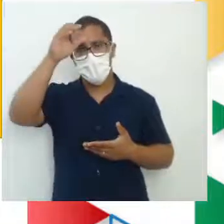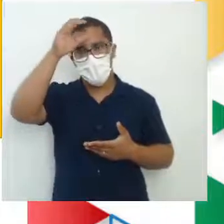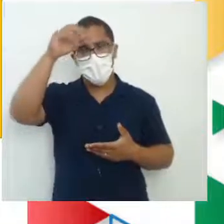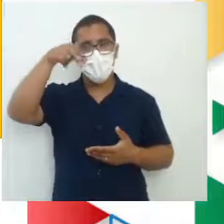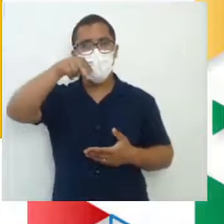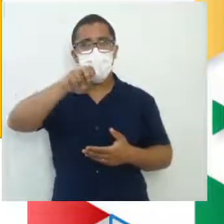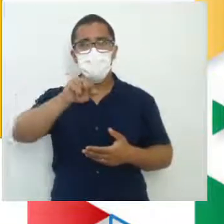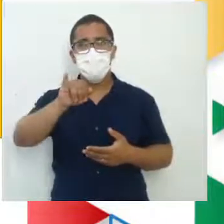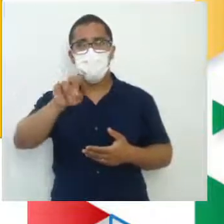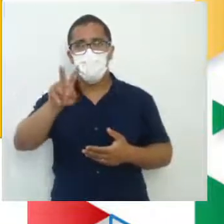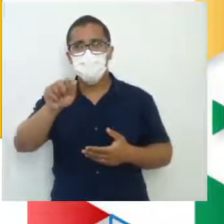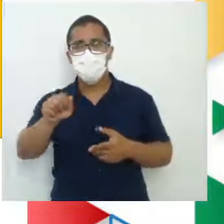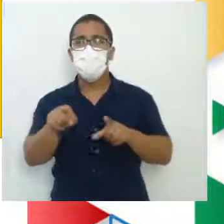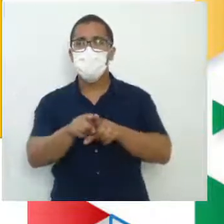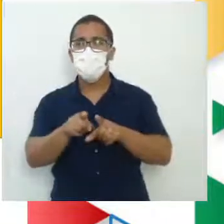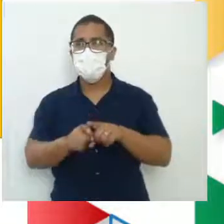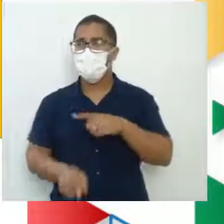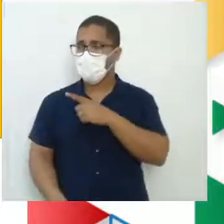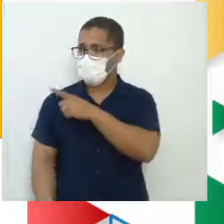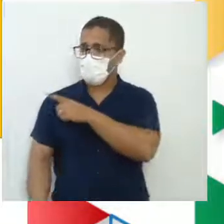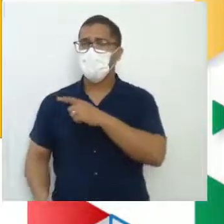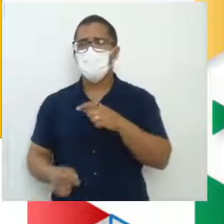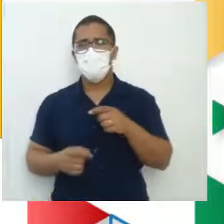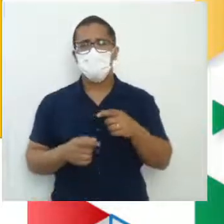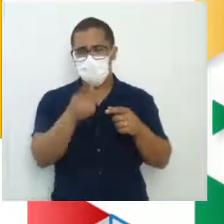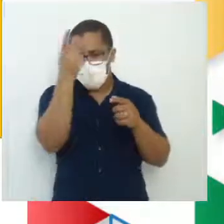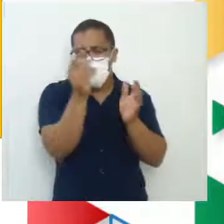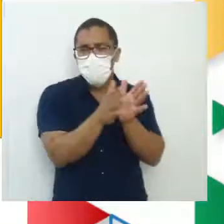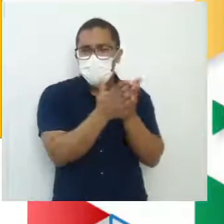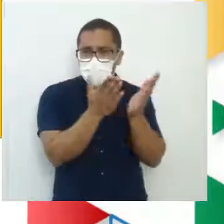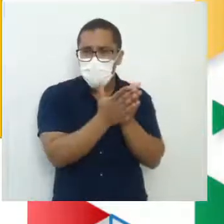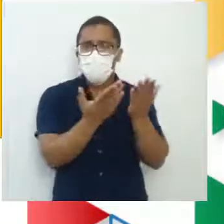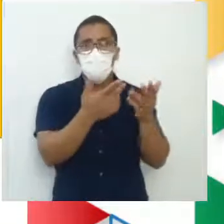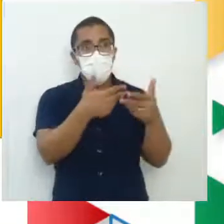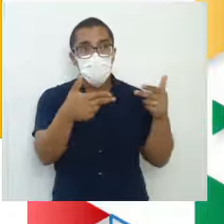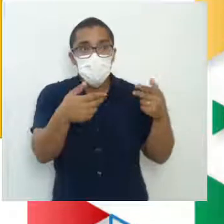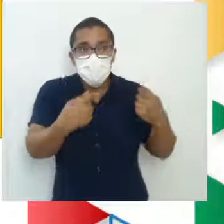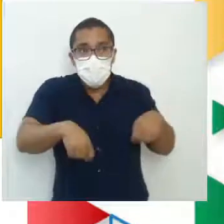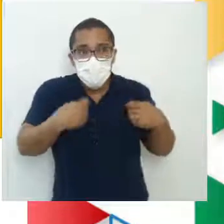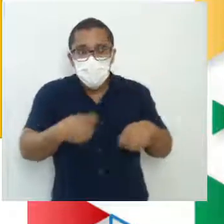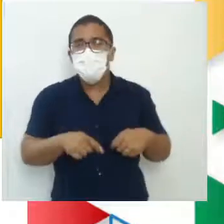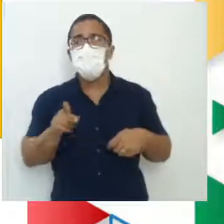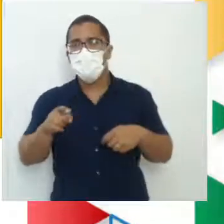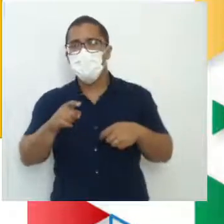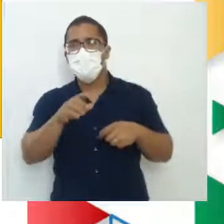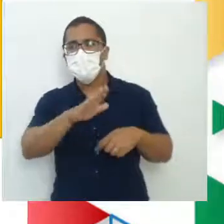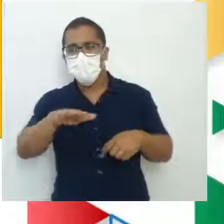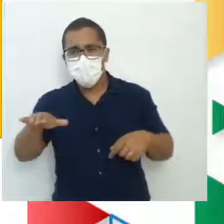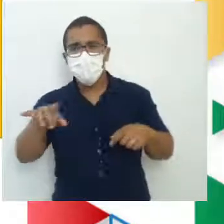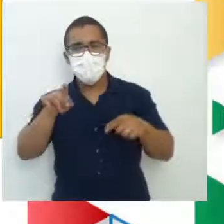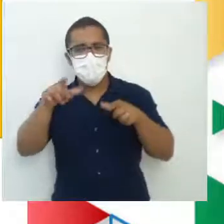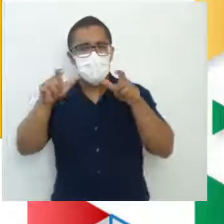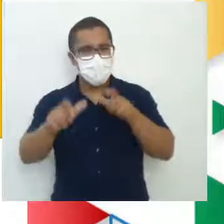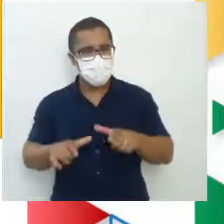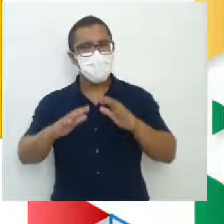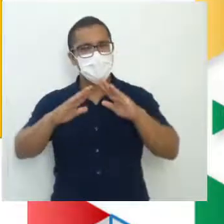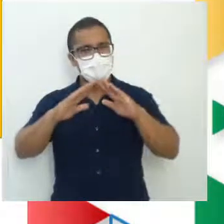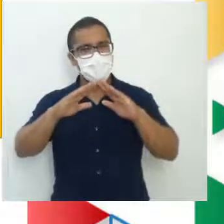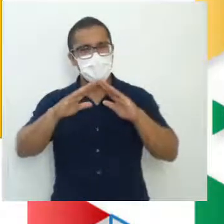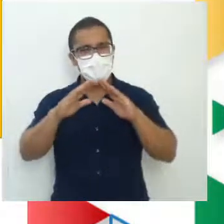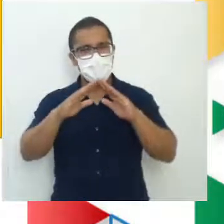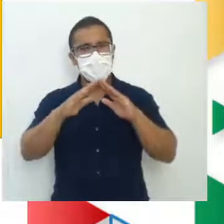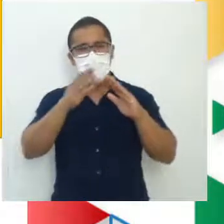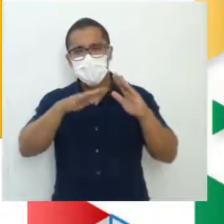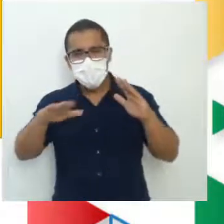tia Neiva. Aqui eu tenho ela com os mais pobres, com necessitados, as crianças do seu orfanato, a missão com os